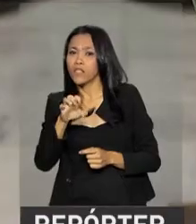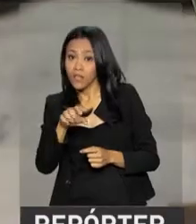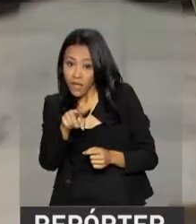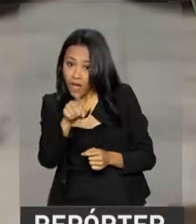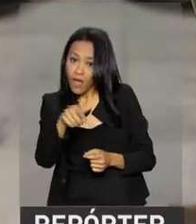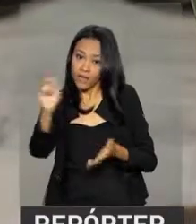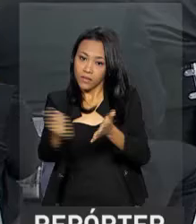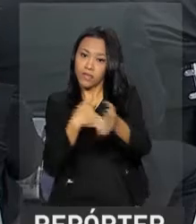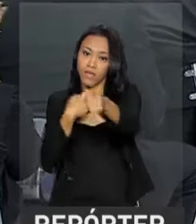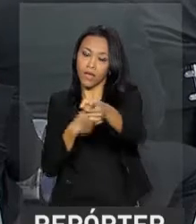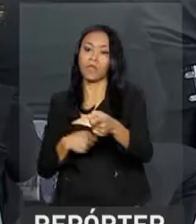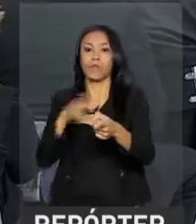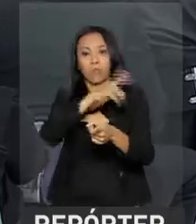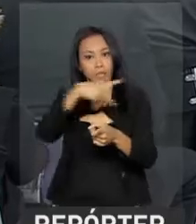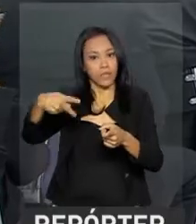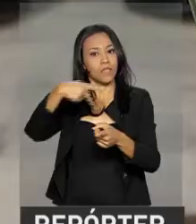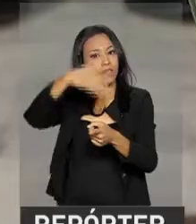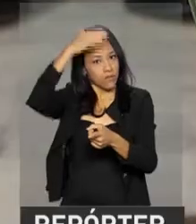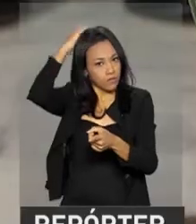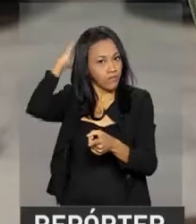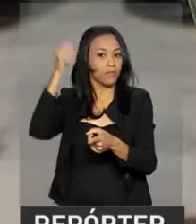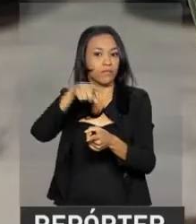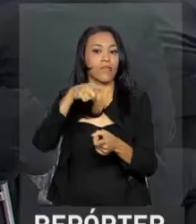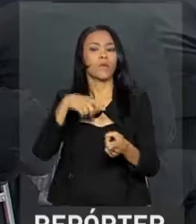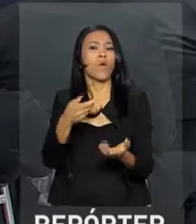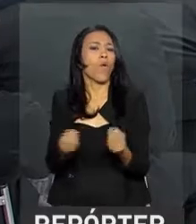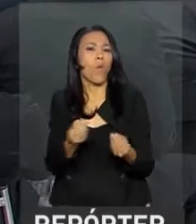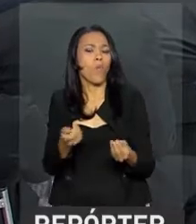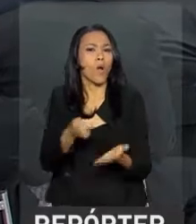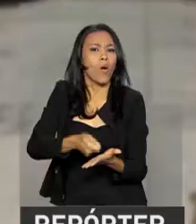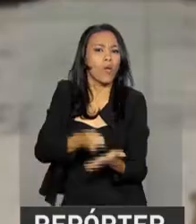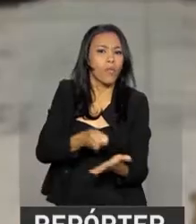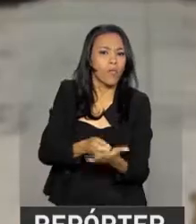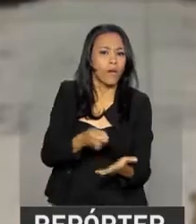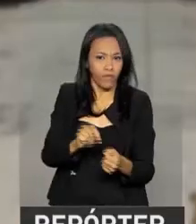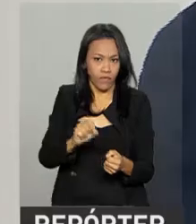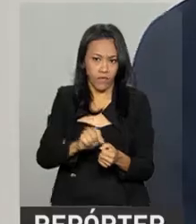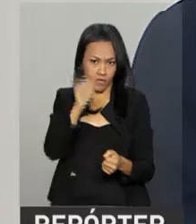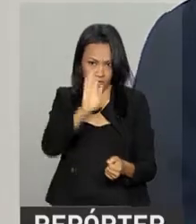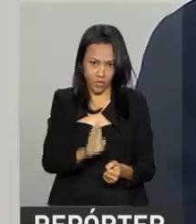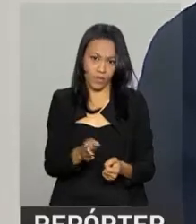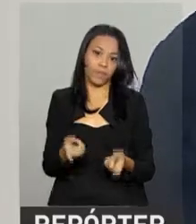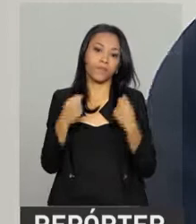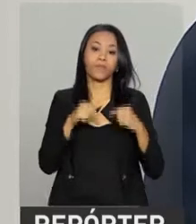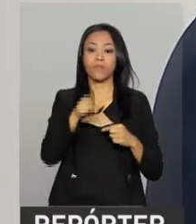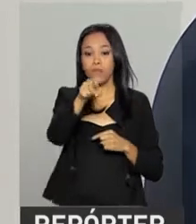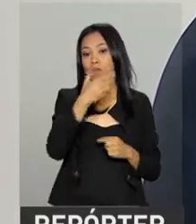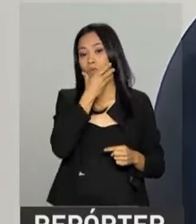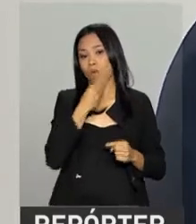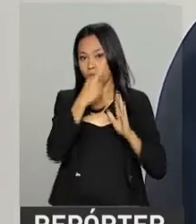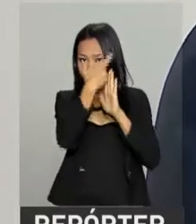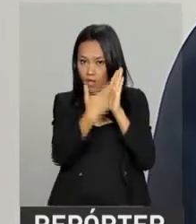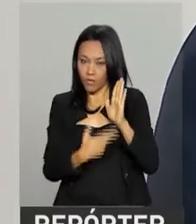pelo presidente michel temer modificou o modo como esta cobrança é realizada no país o relator da proposta na câmara